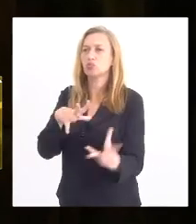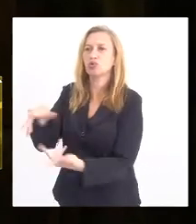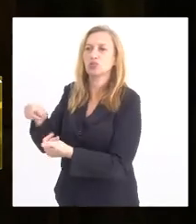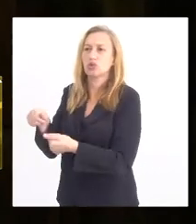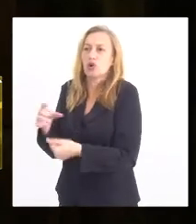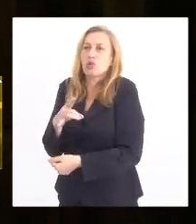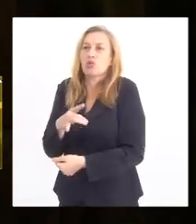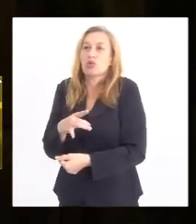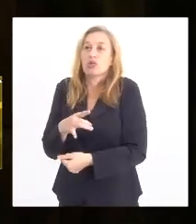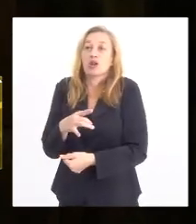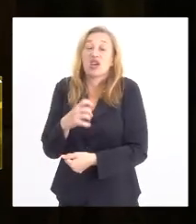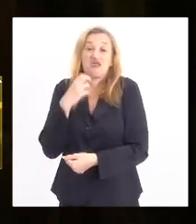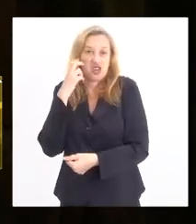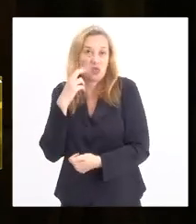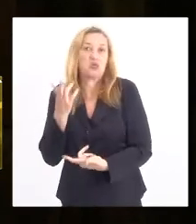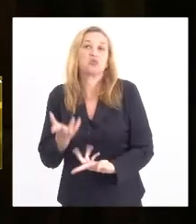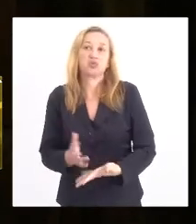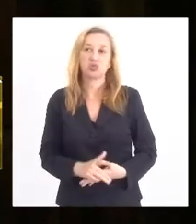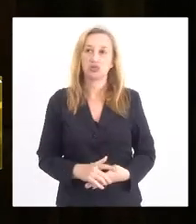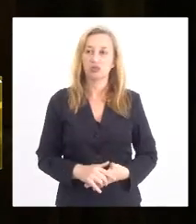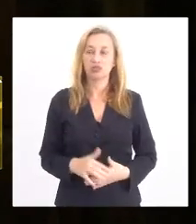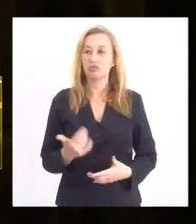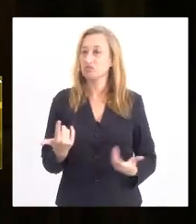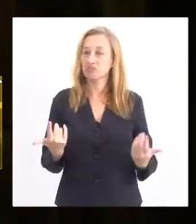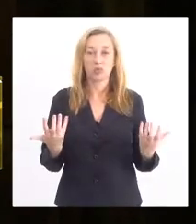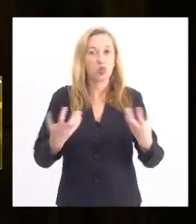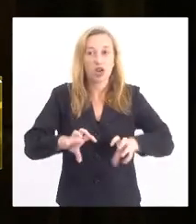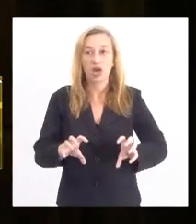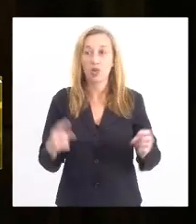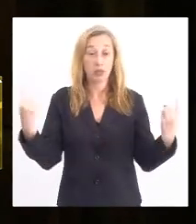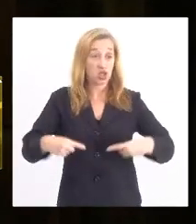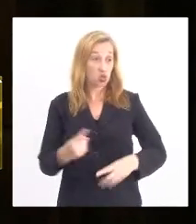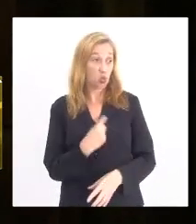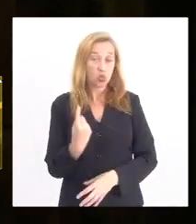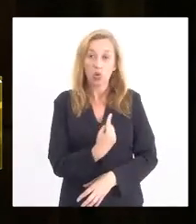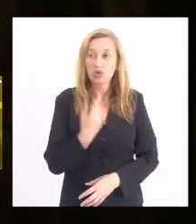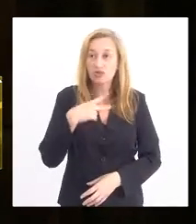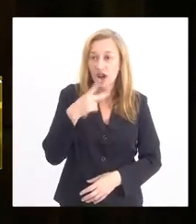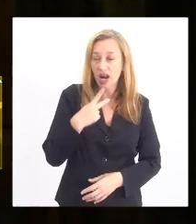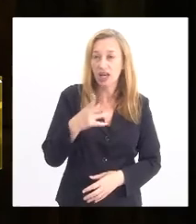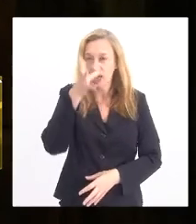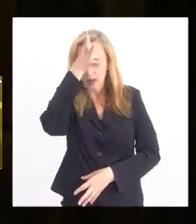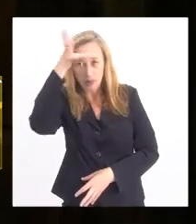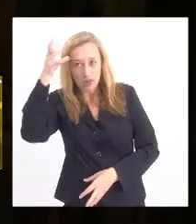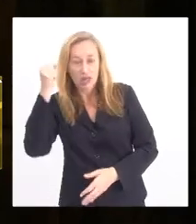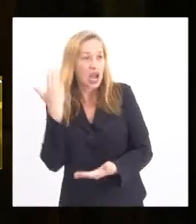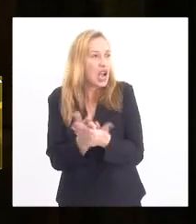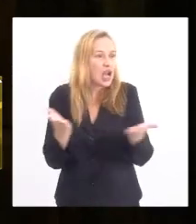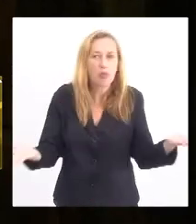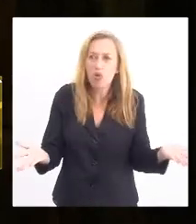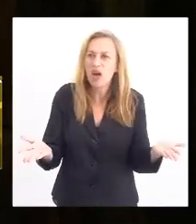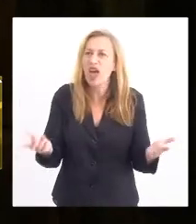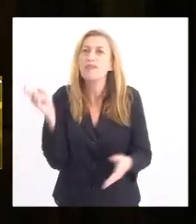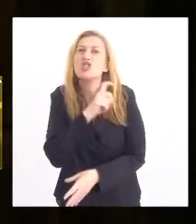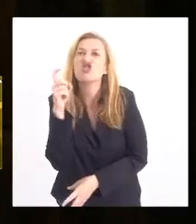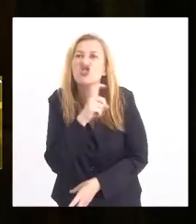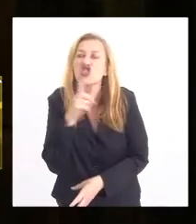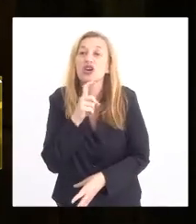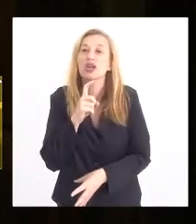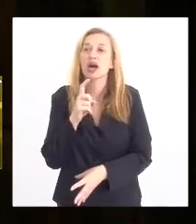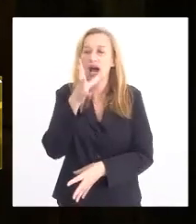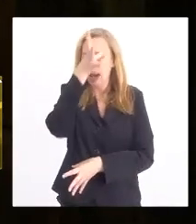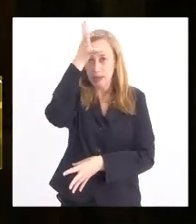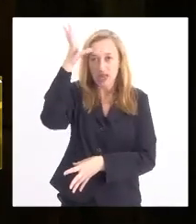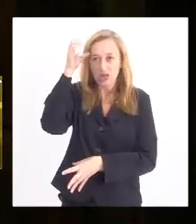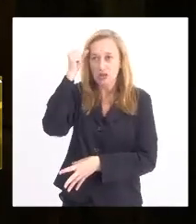muito grande é humilhante bicho Então ninguém para ocorrer com a gente então falam que a amazônia se acabou que é mentira Amazonas está com